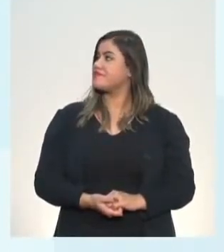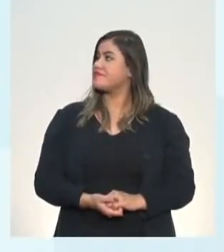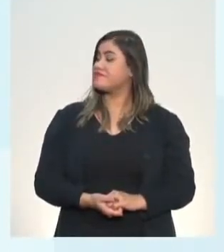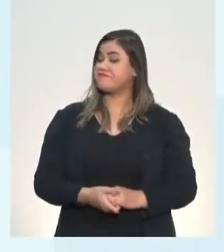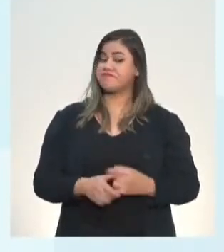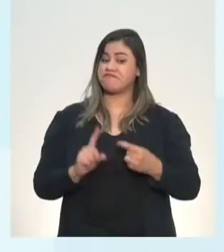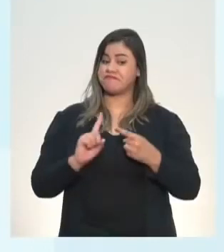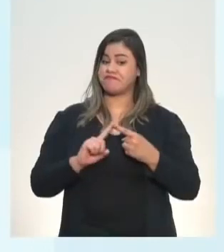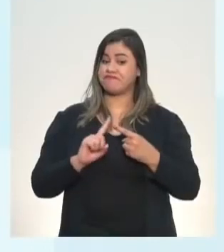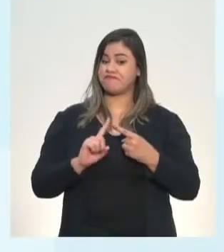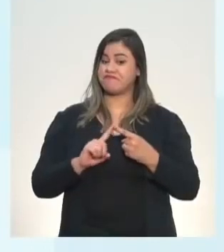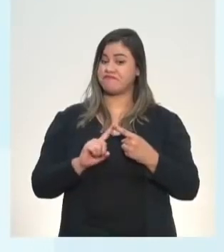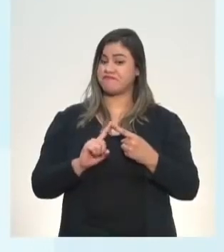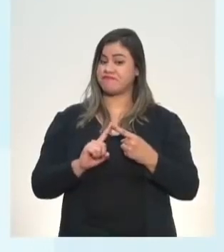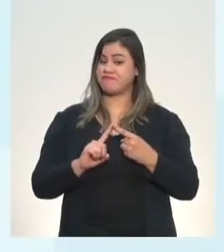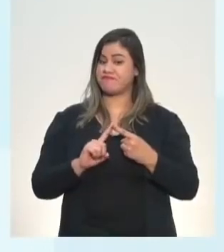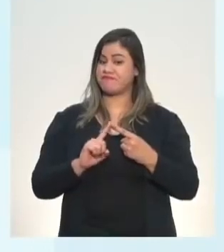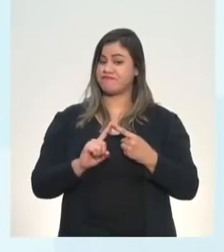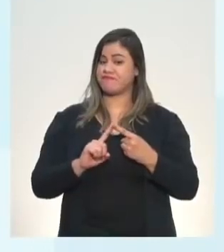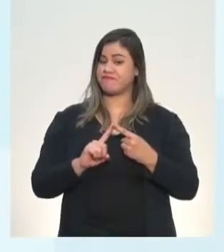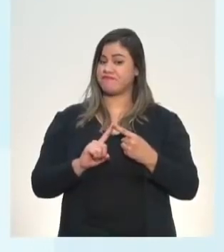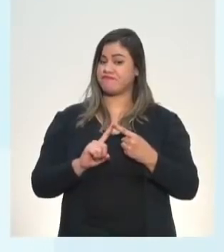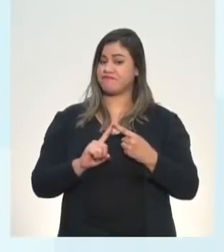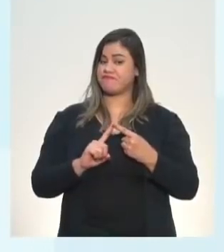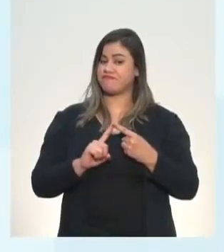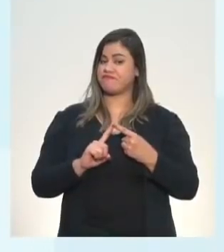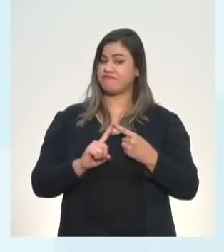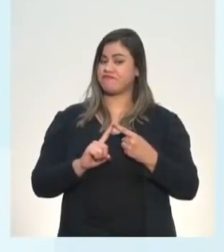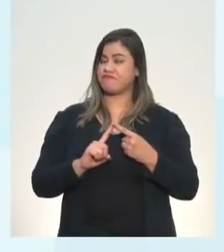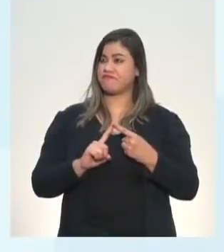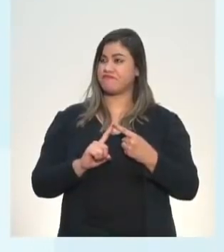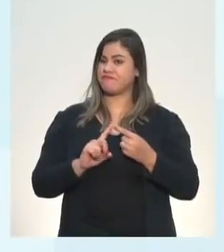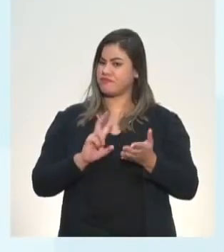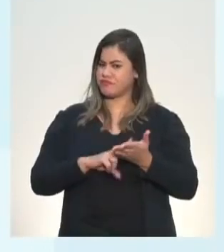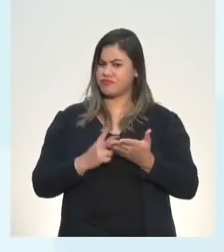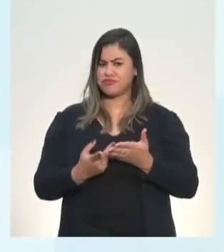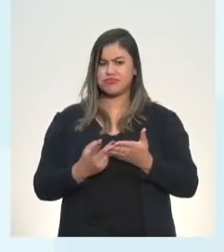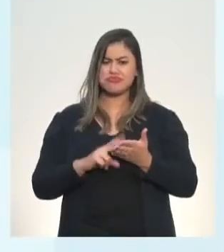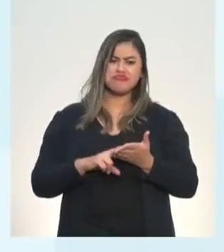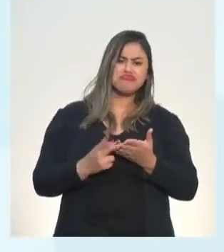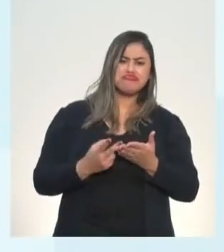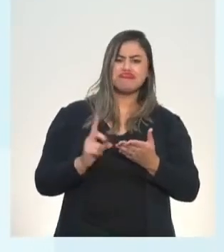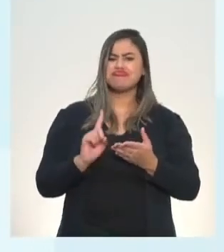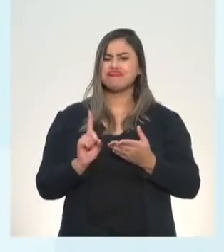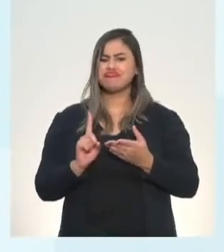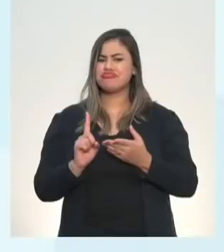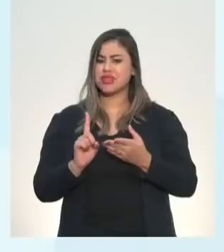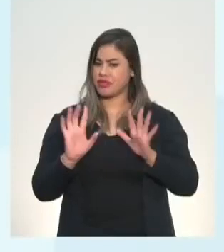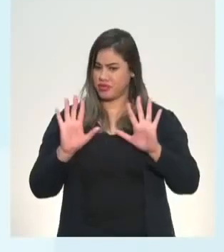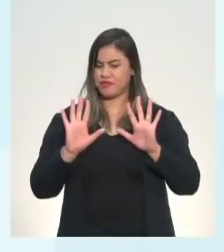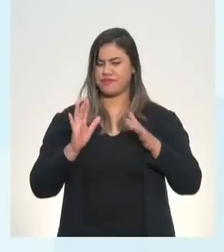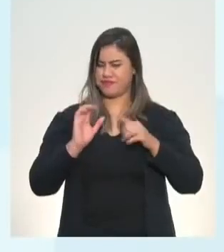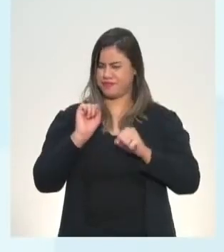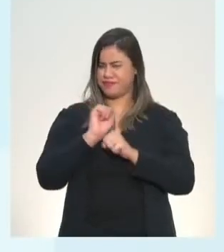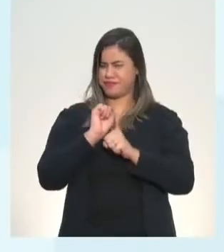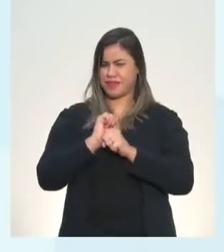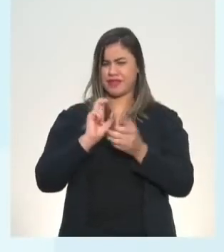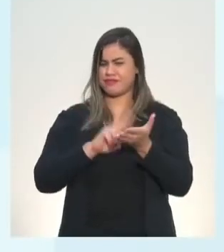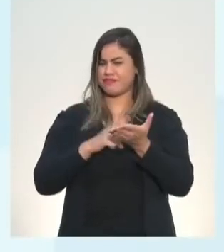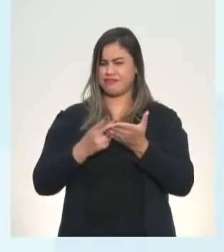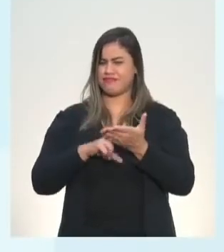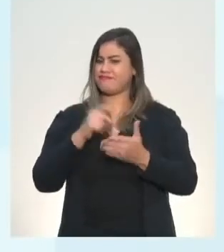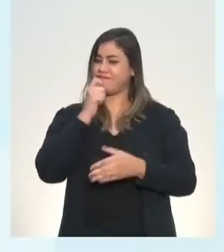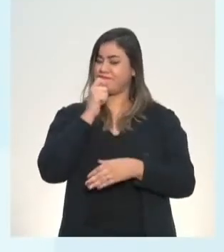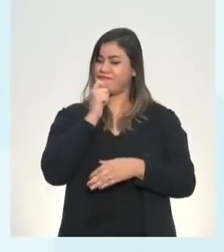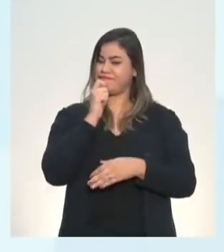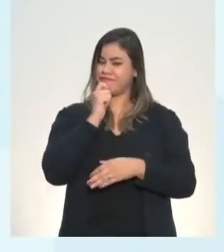born? Translation And or no when translation? did he die? No translation now? No translation now. Por enquanto Very a gente não vai